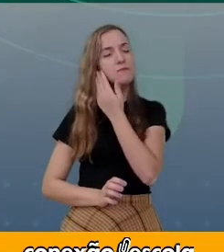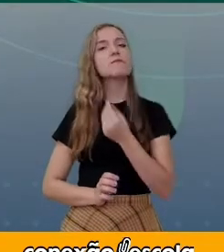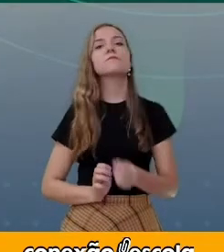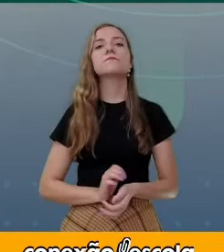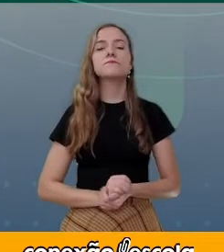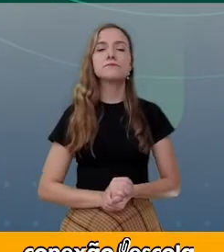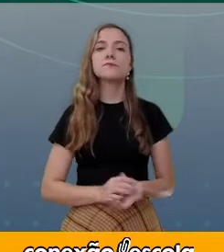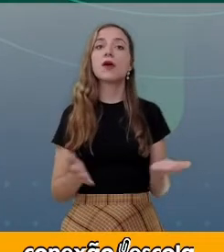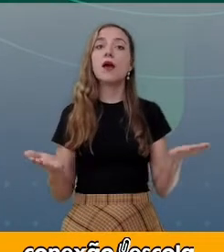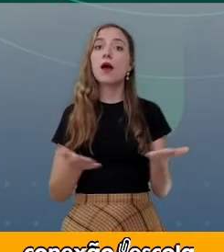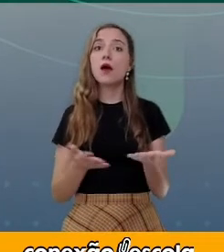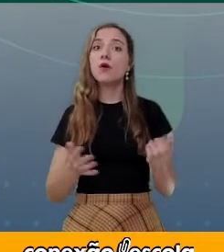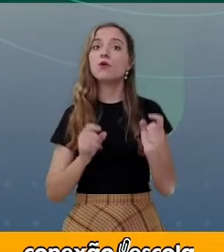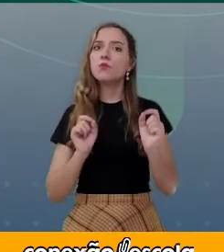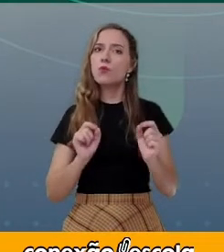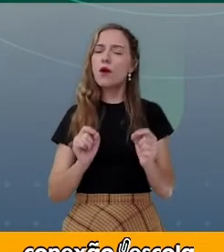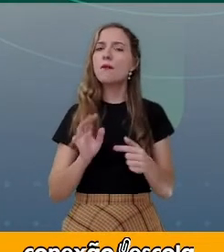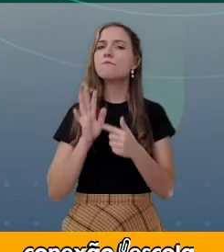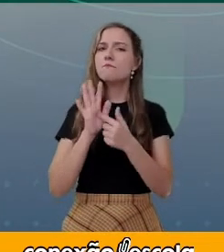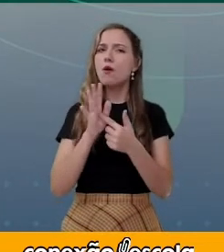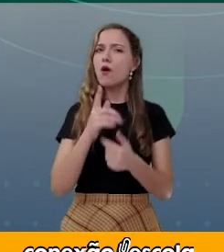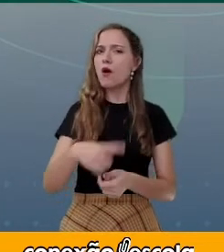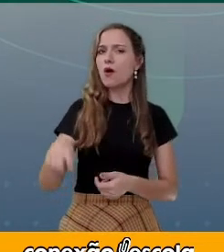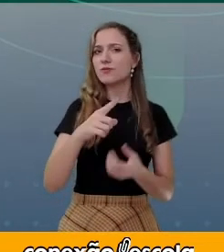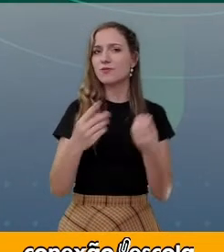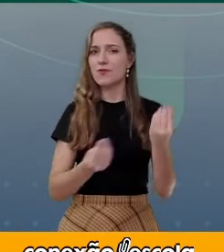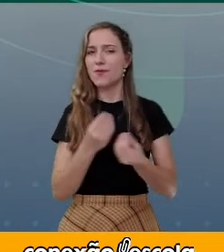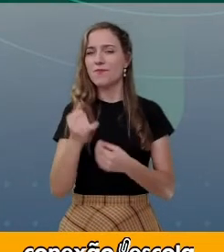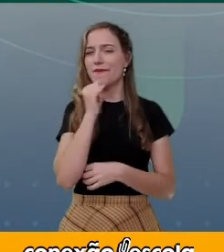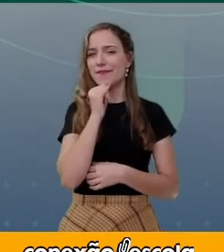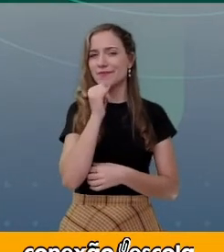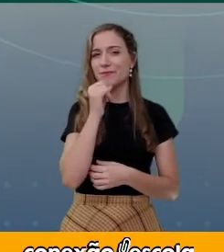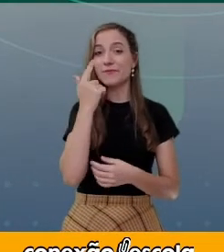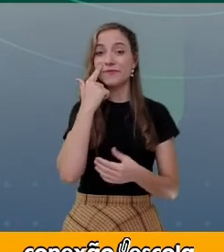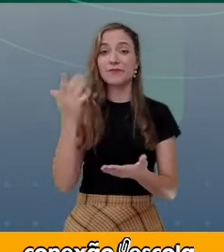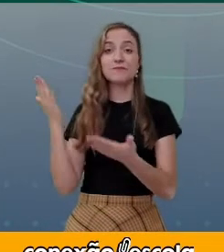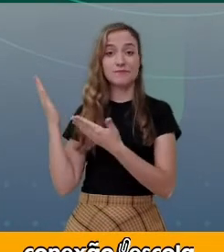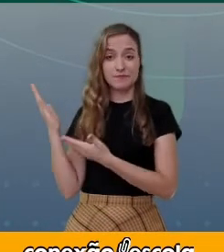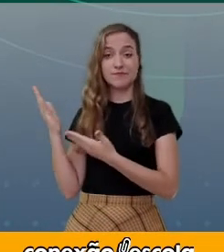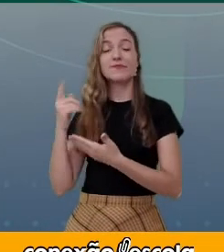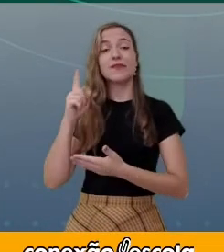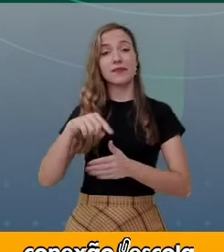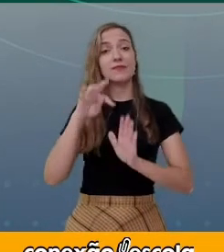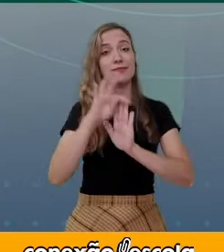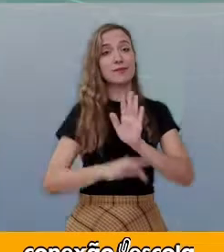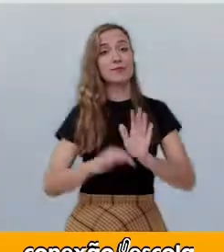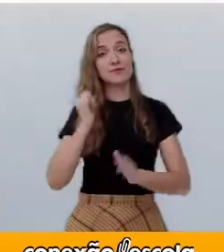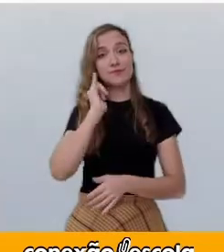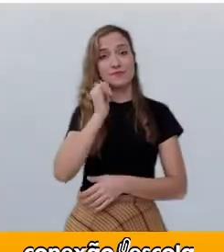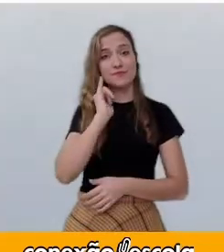vamos agora conhecer esse exemplo um texto narrativo